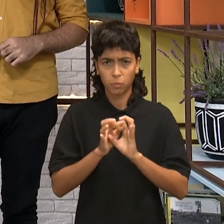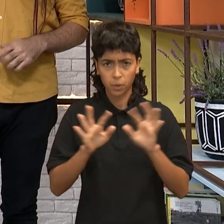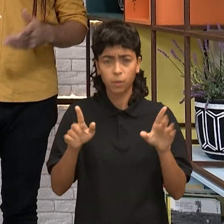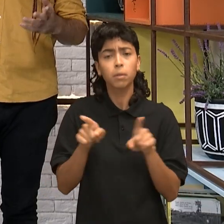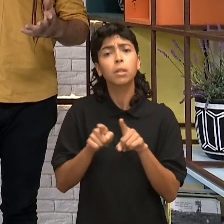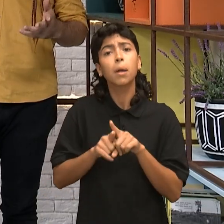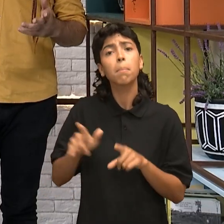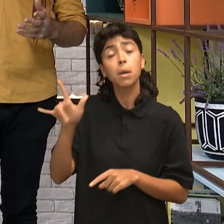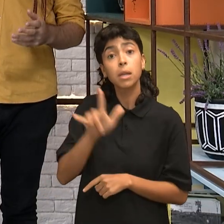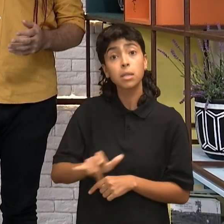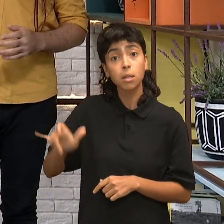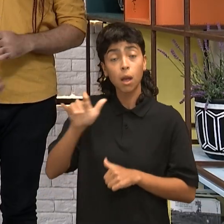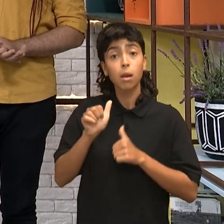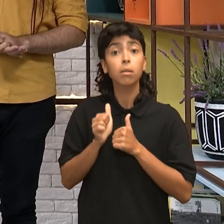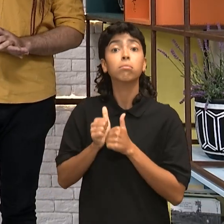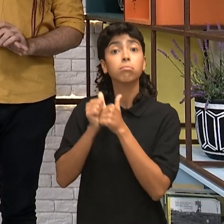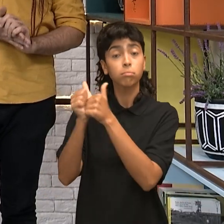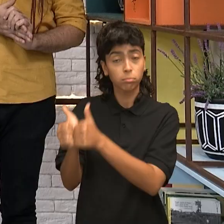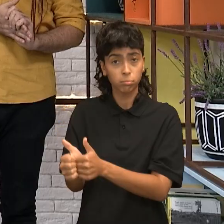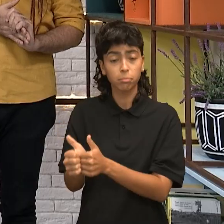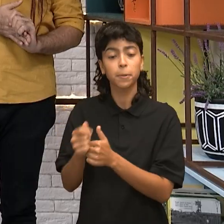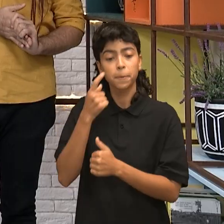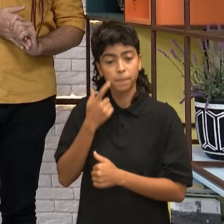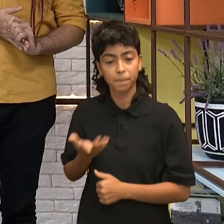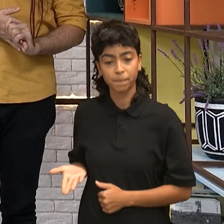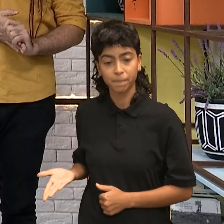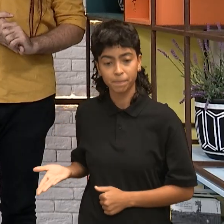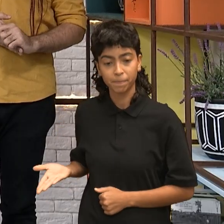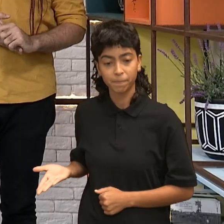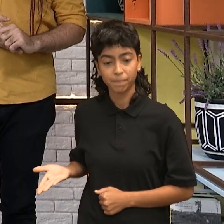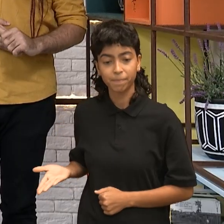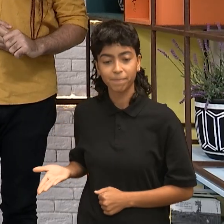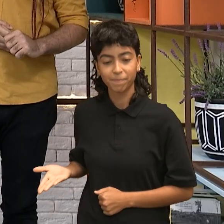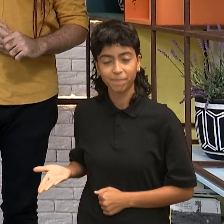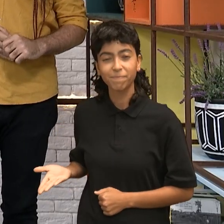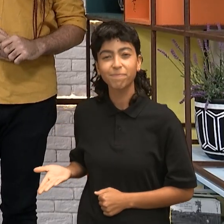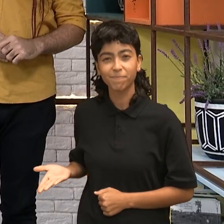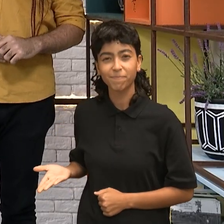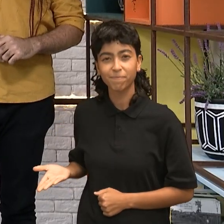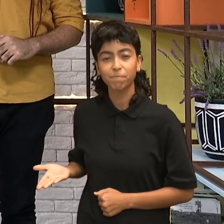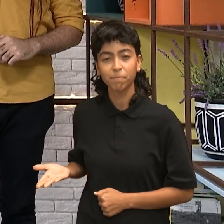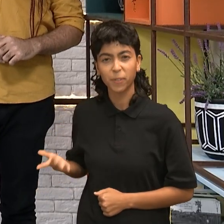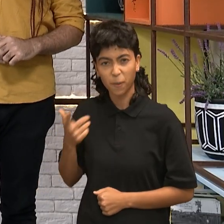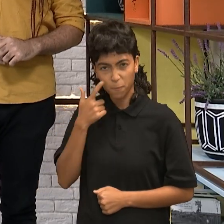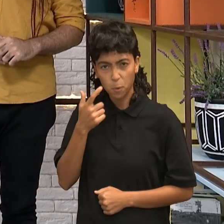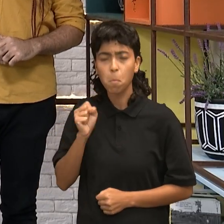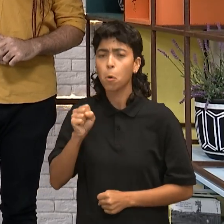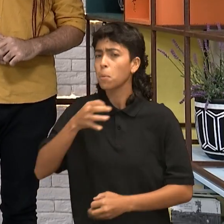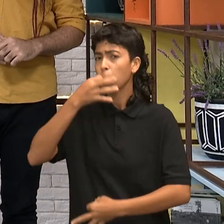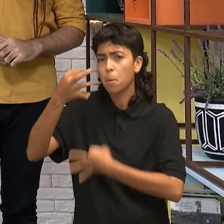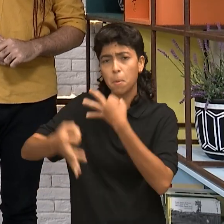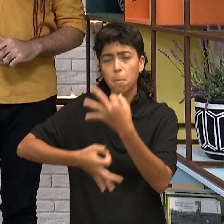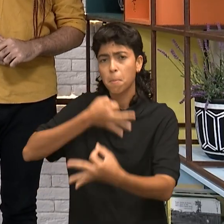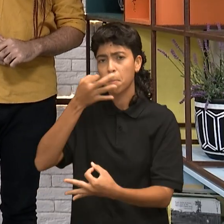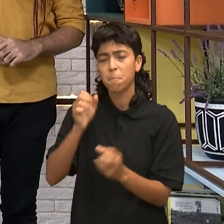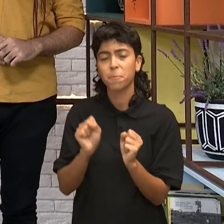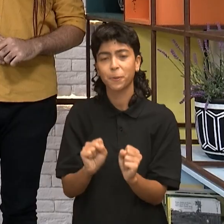629-9181-1406. Você pode seguir a gente também por meio do nosso Instagram, @TVUFG, e interagir por lá